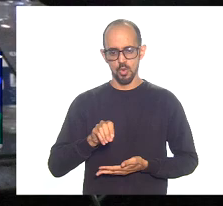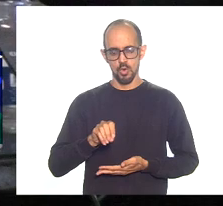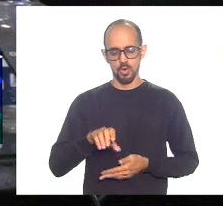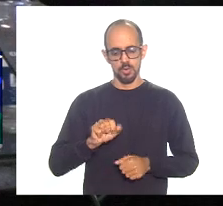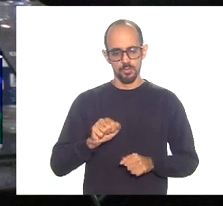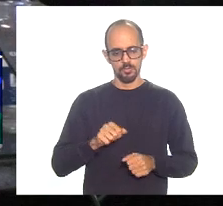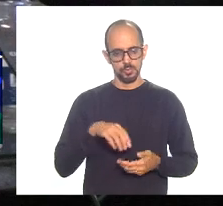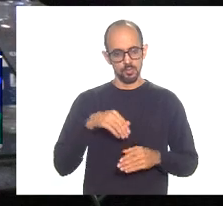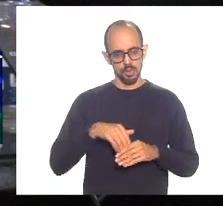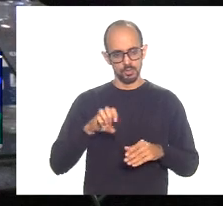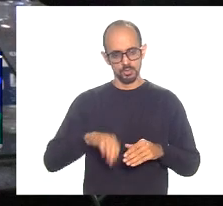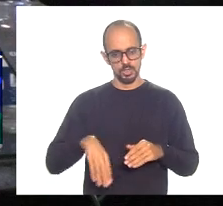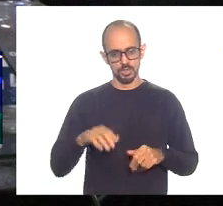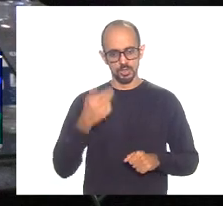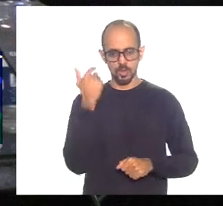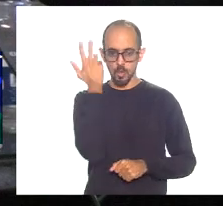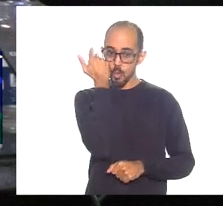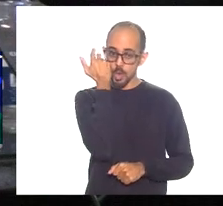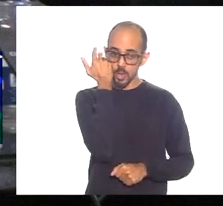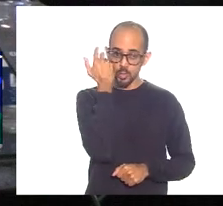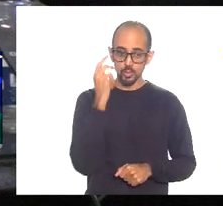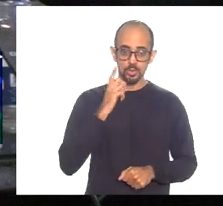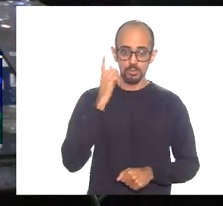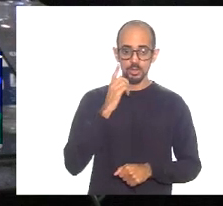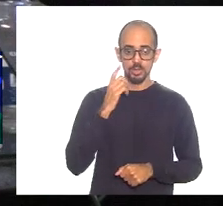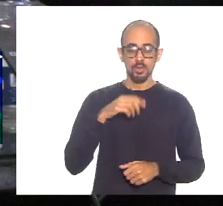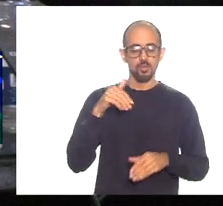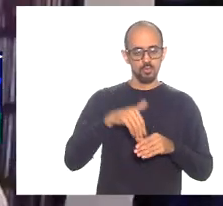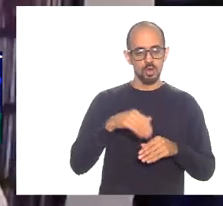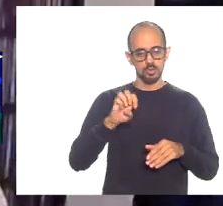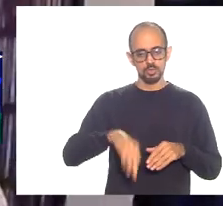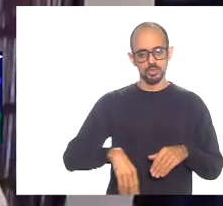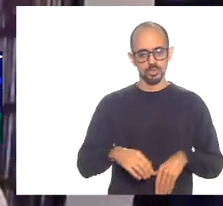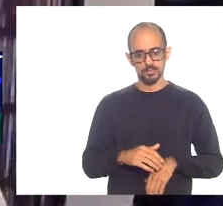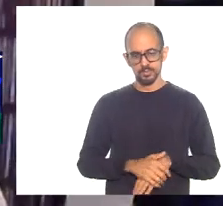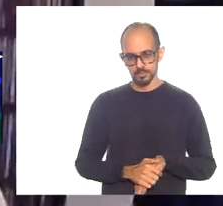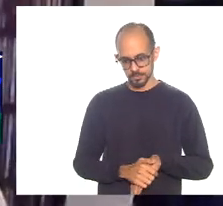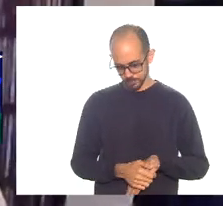Deputado Aliomar Coelho favorável